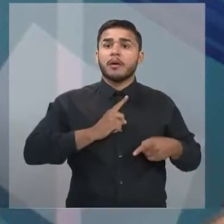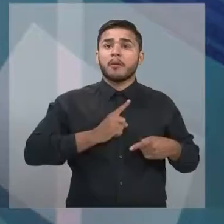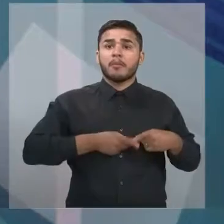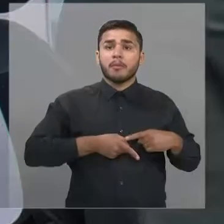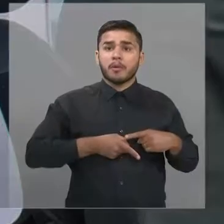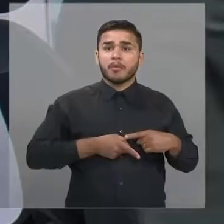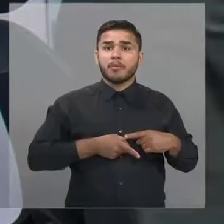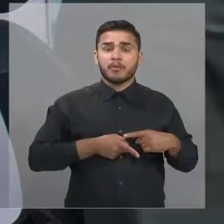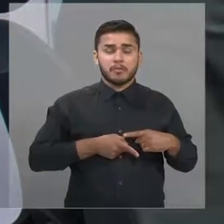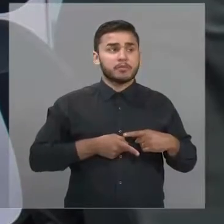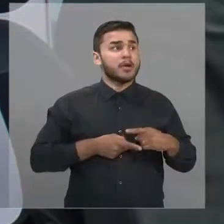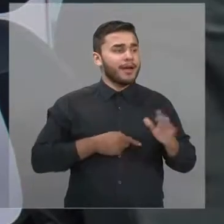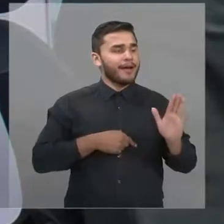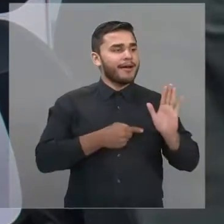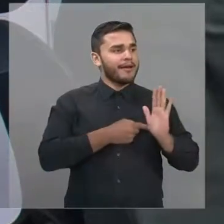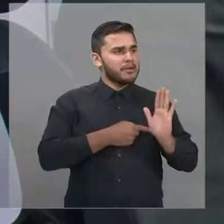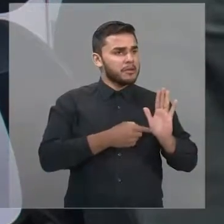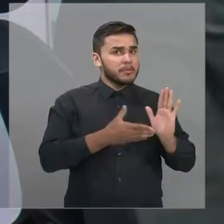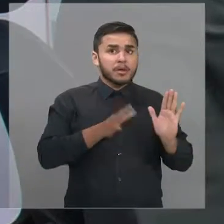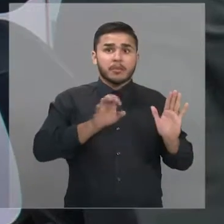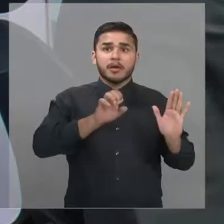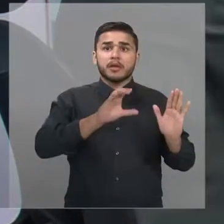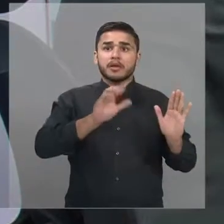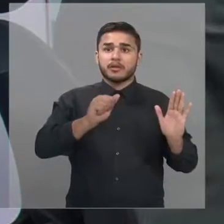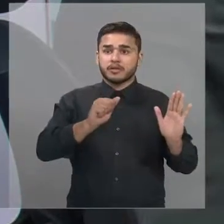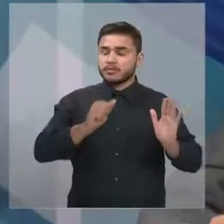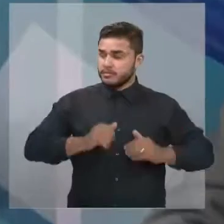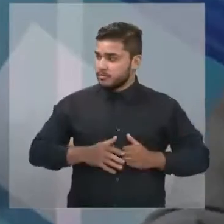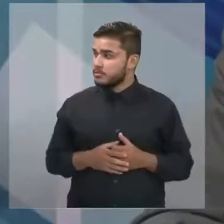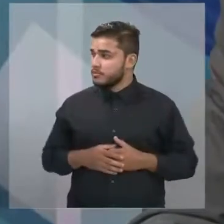que se chama uma ação direta de inconstitucionalidade.